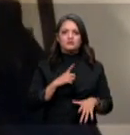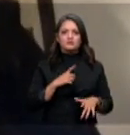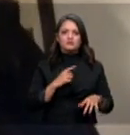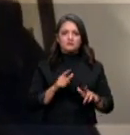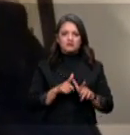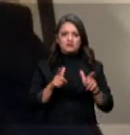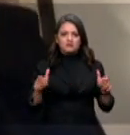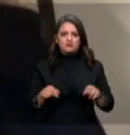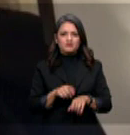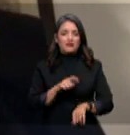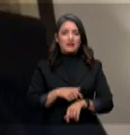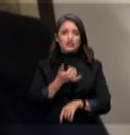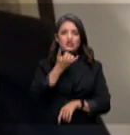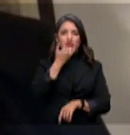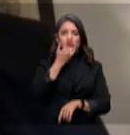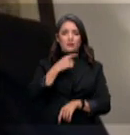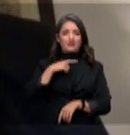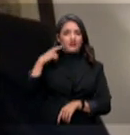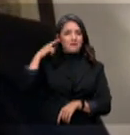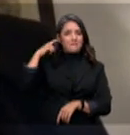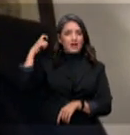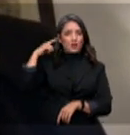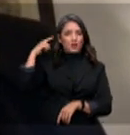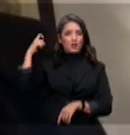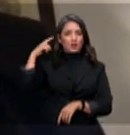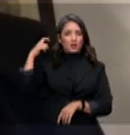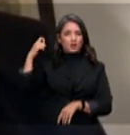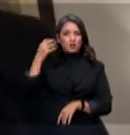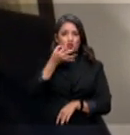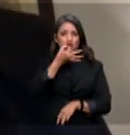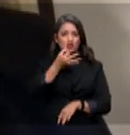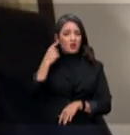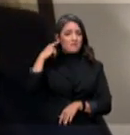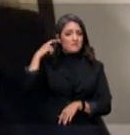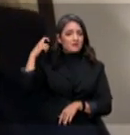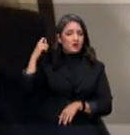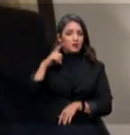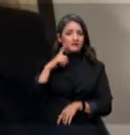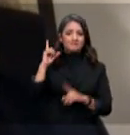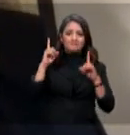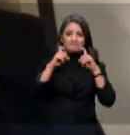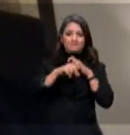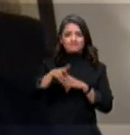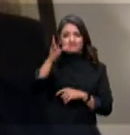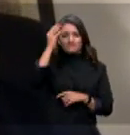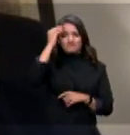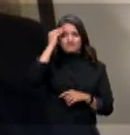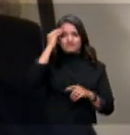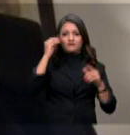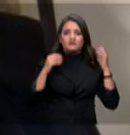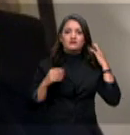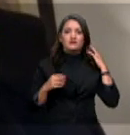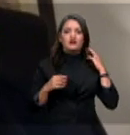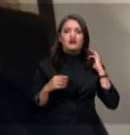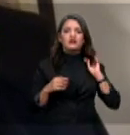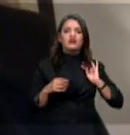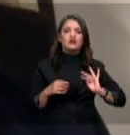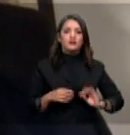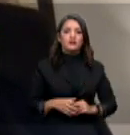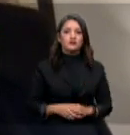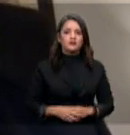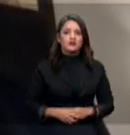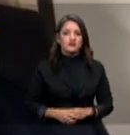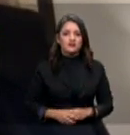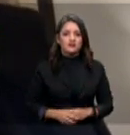ponto, também fazendo referência ao julgado na DPF de número 33, de relatoria do ministro